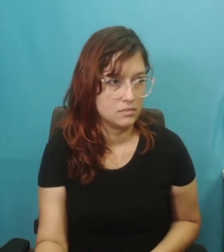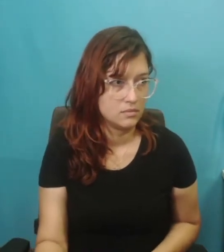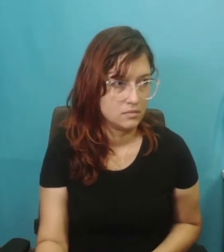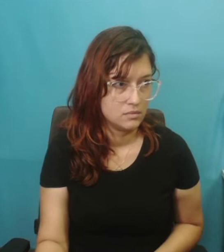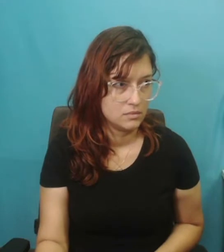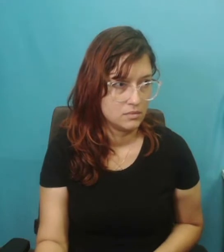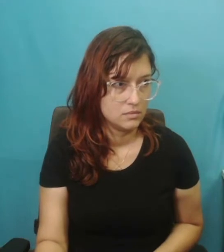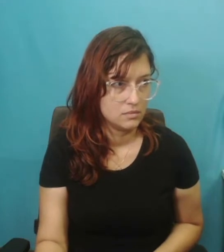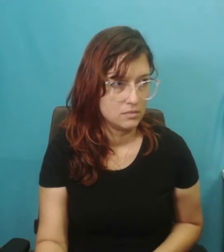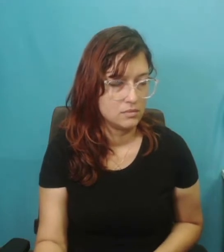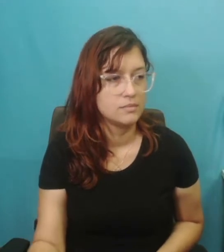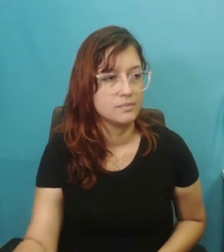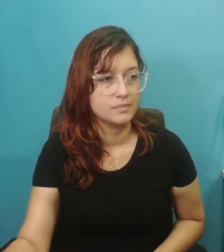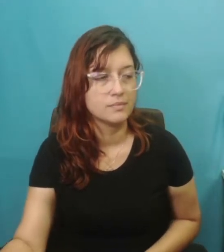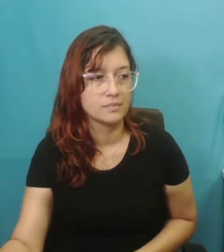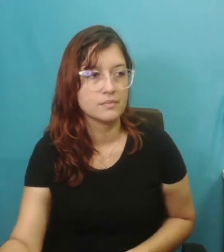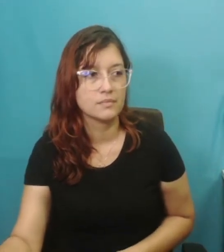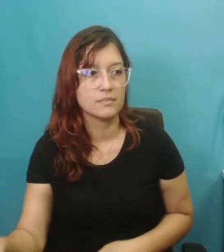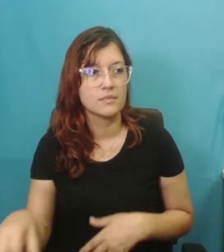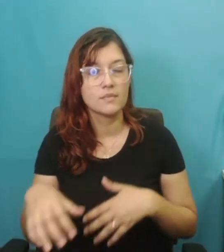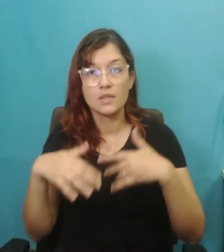Melhorou.